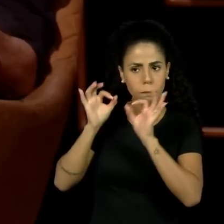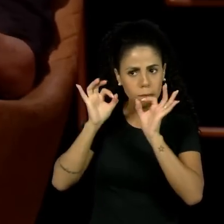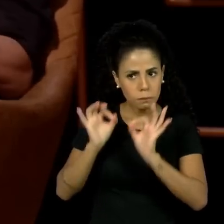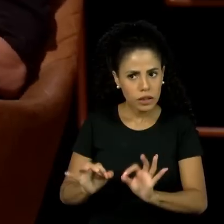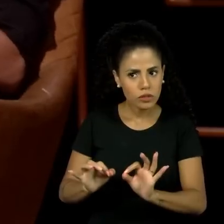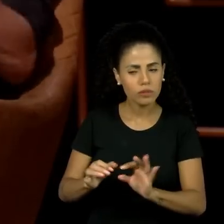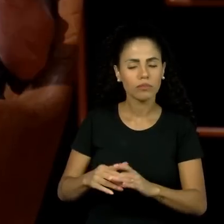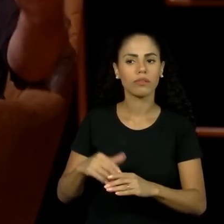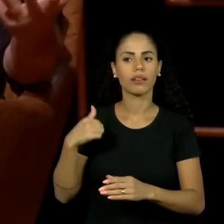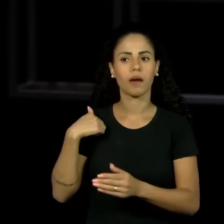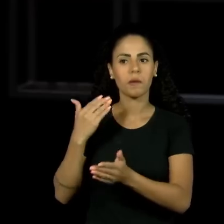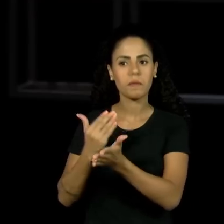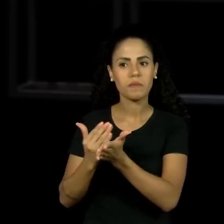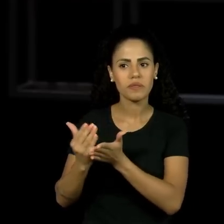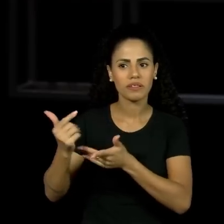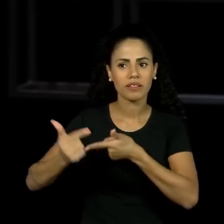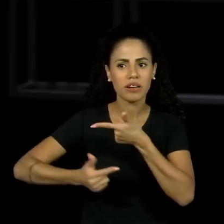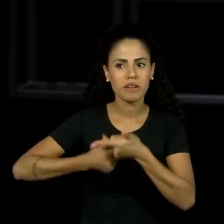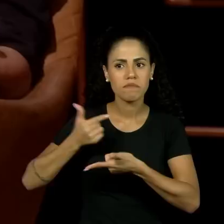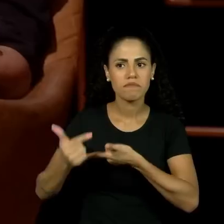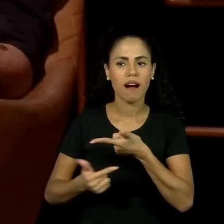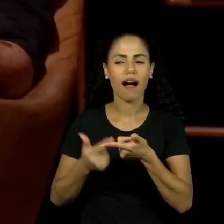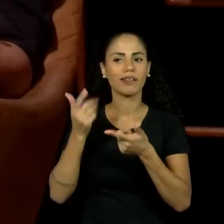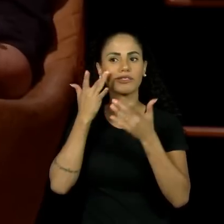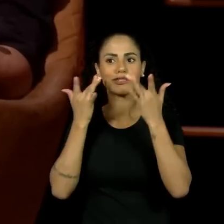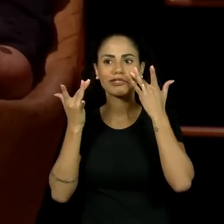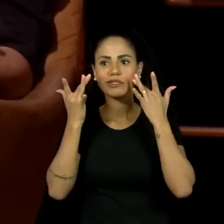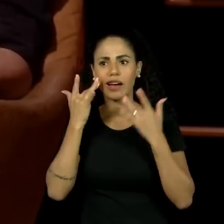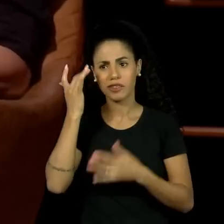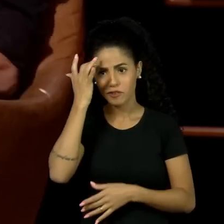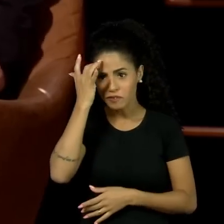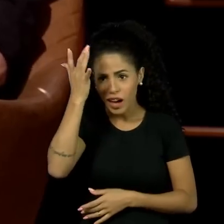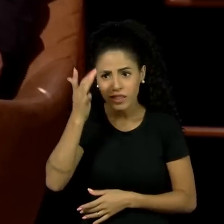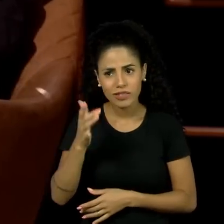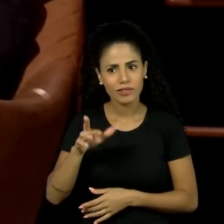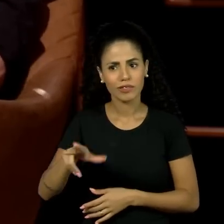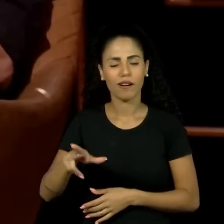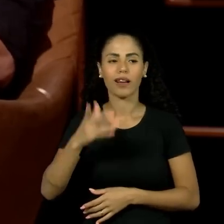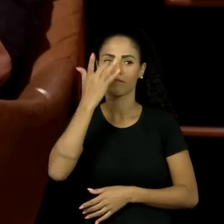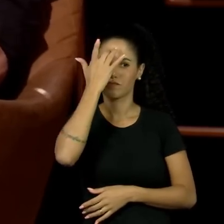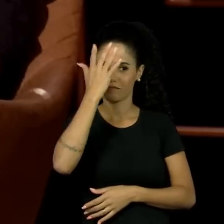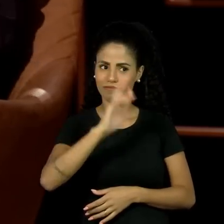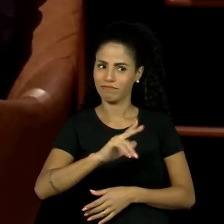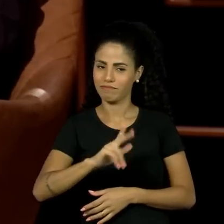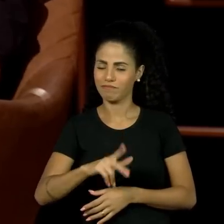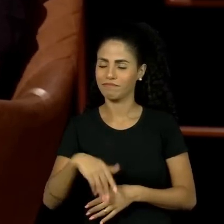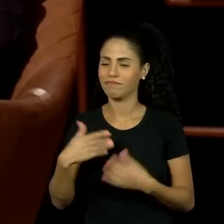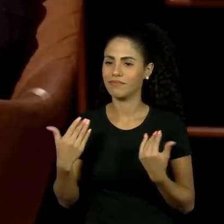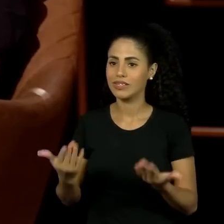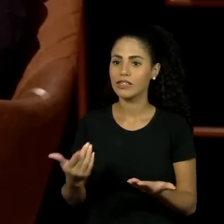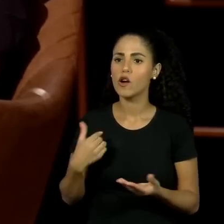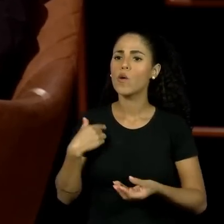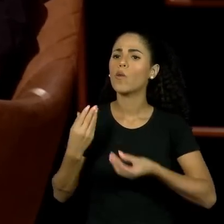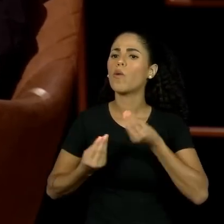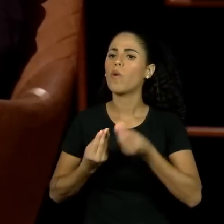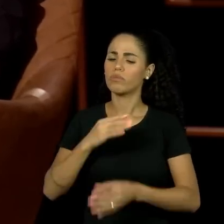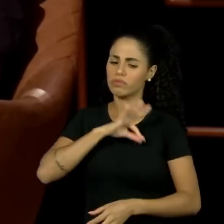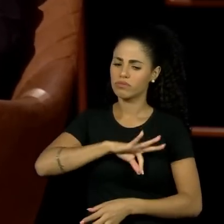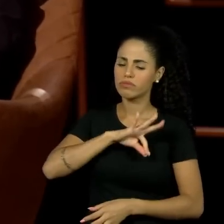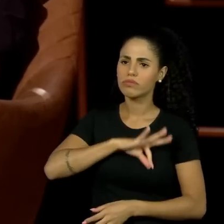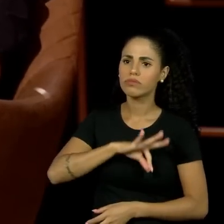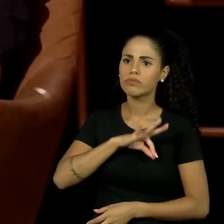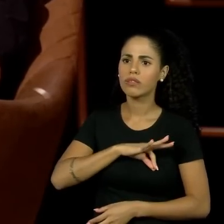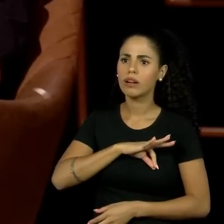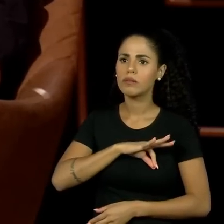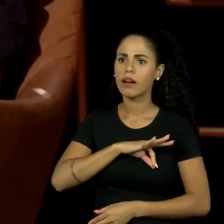E começo de carreira, teatro, né, não é uma coisa que dá dinheiro. Enfim, como eu me sustentava?